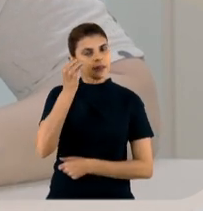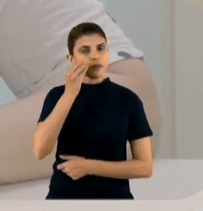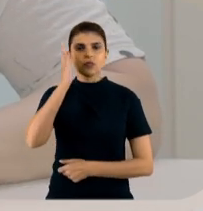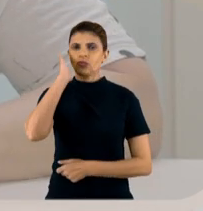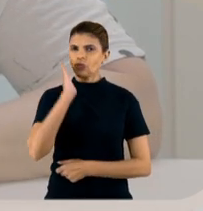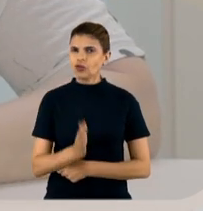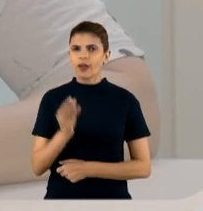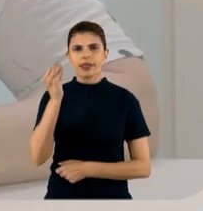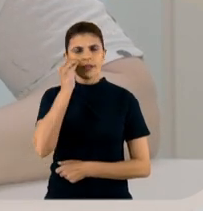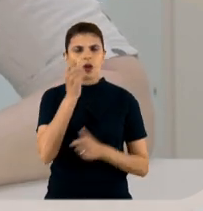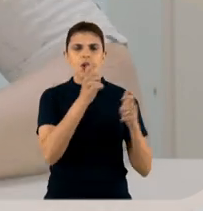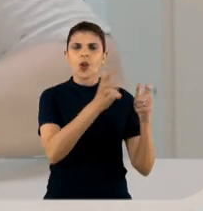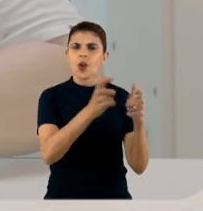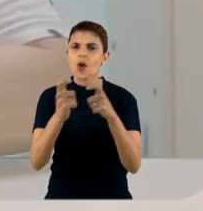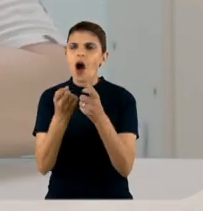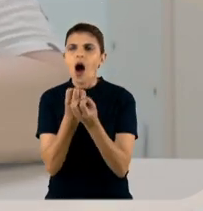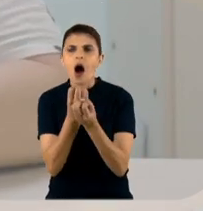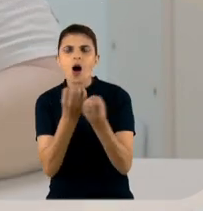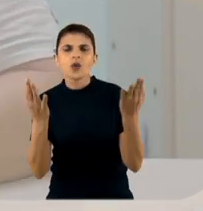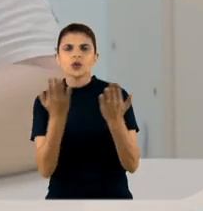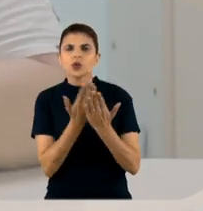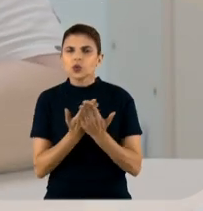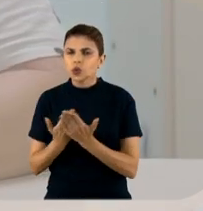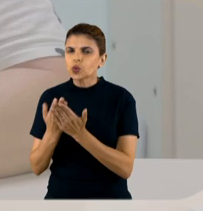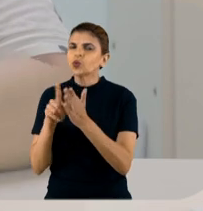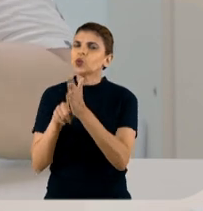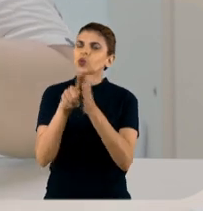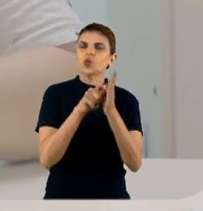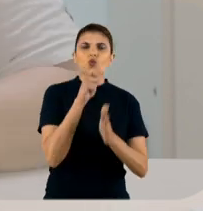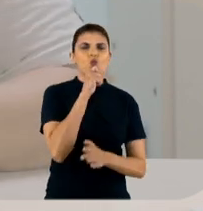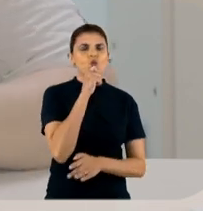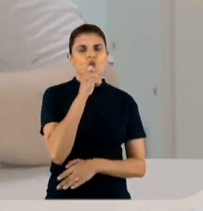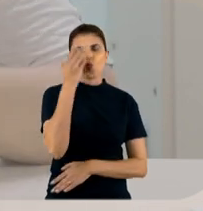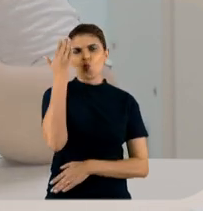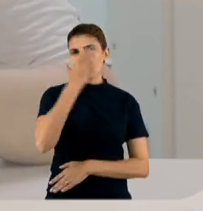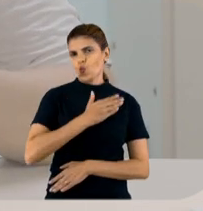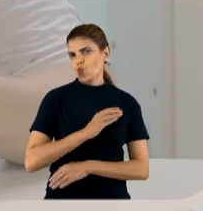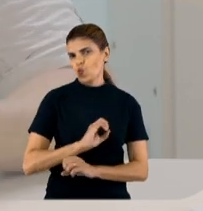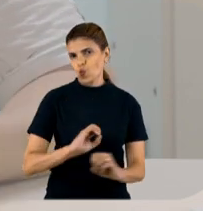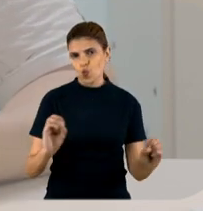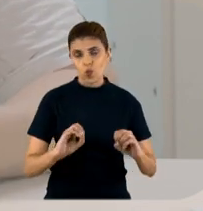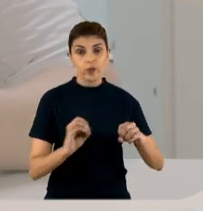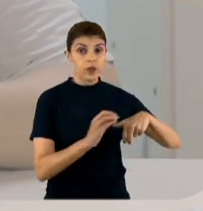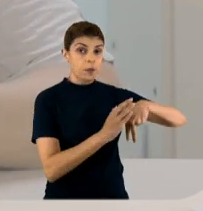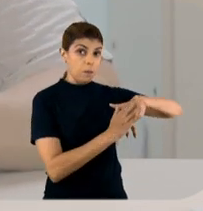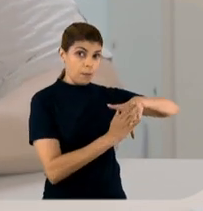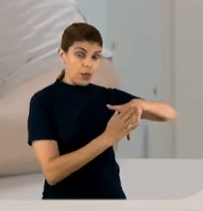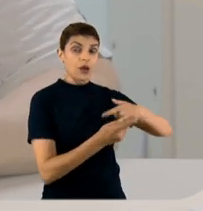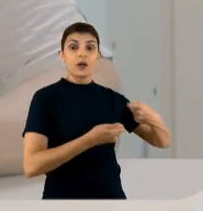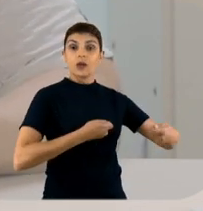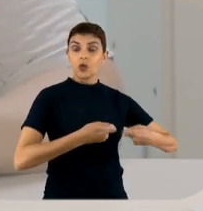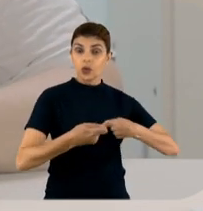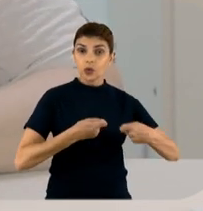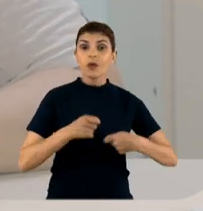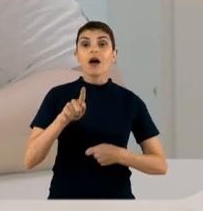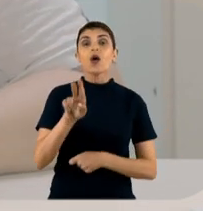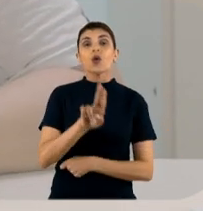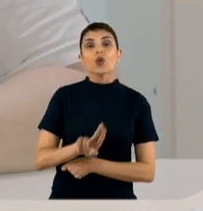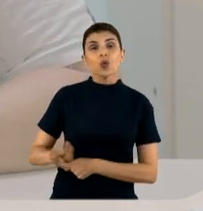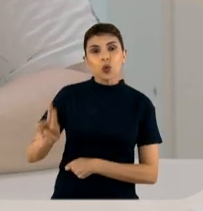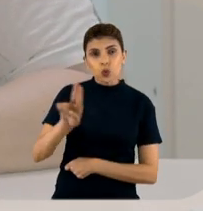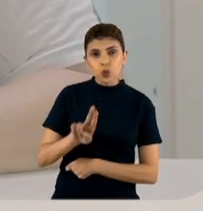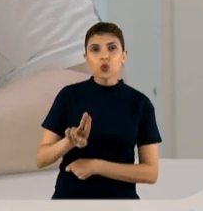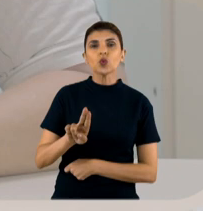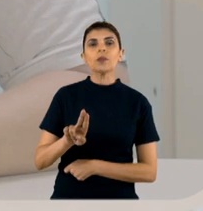tentado já foi tentado em alguns locais ainda sem um estudo com maior número de pacientes e bem controlado que é